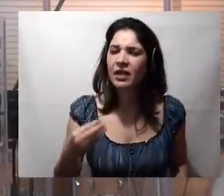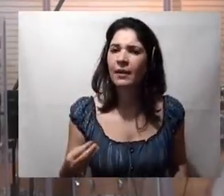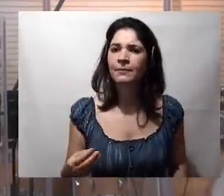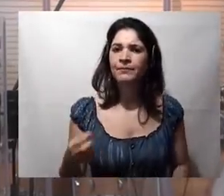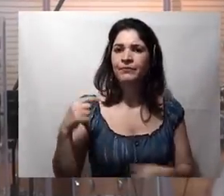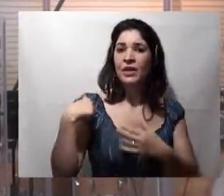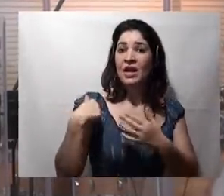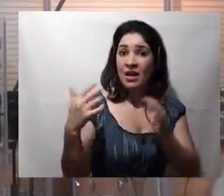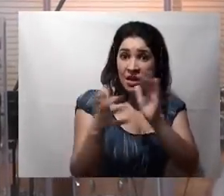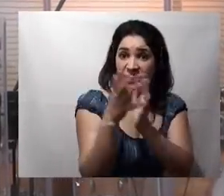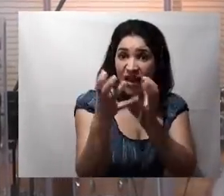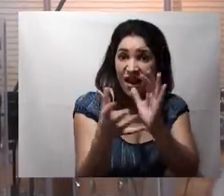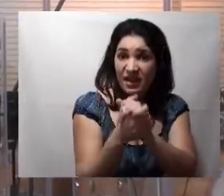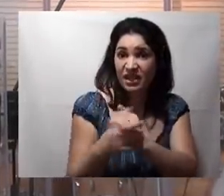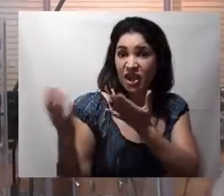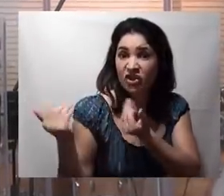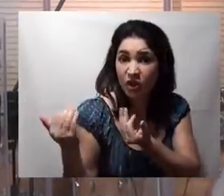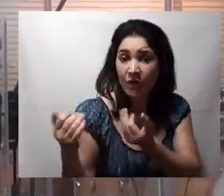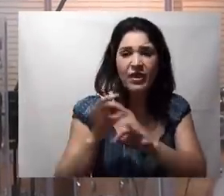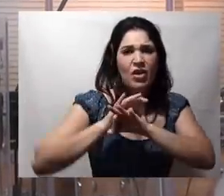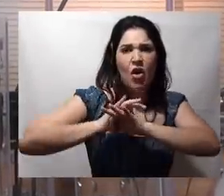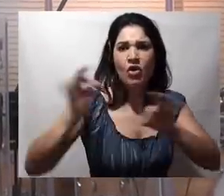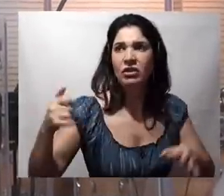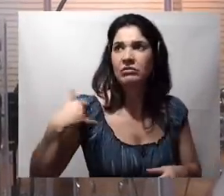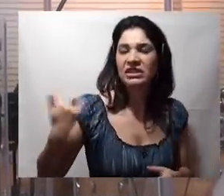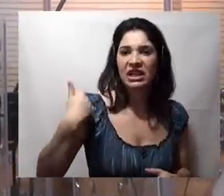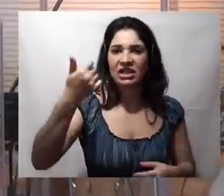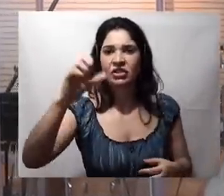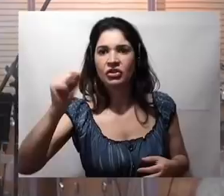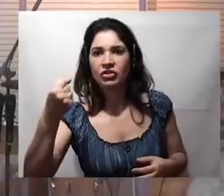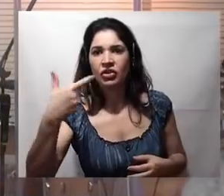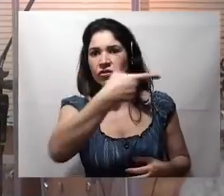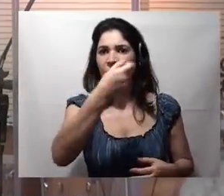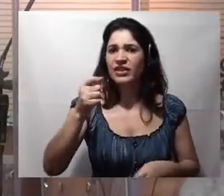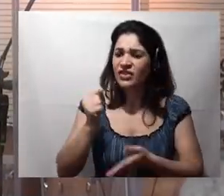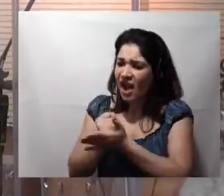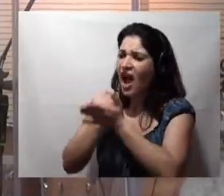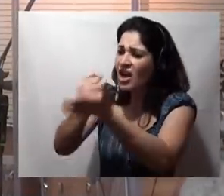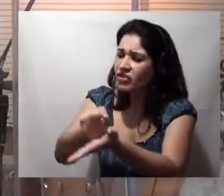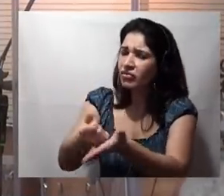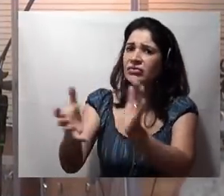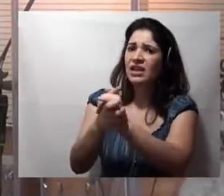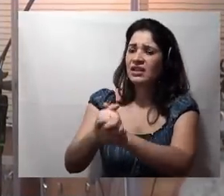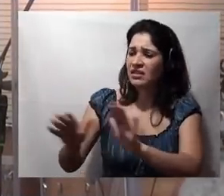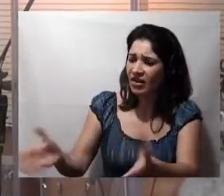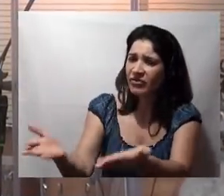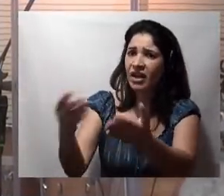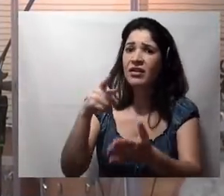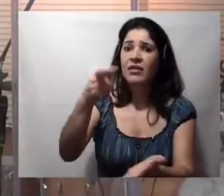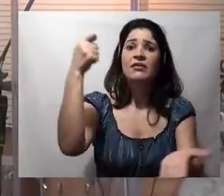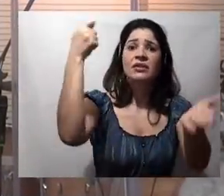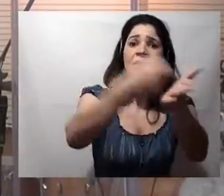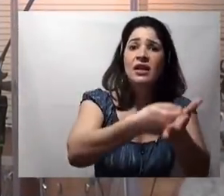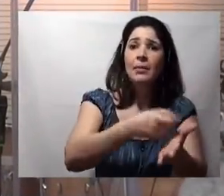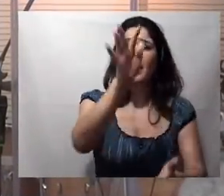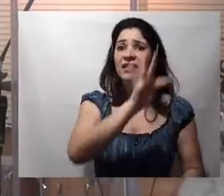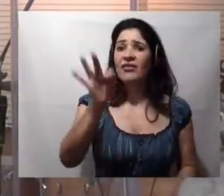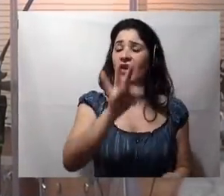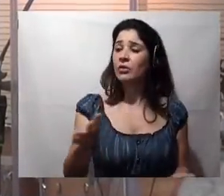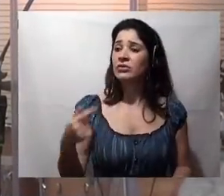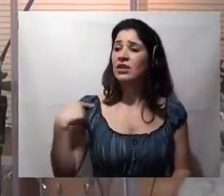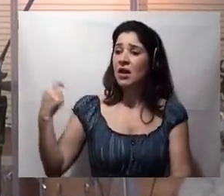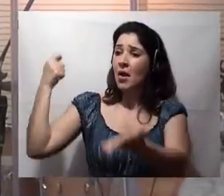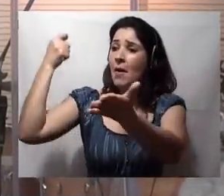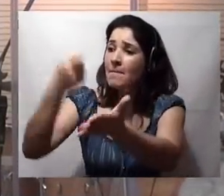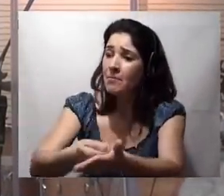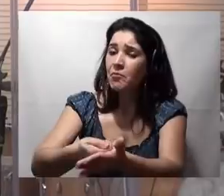filho quiser casar mais cedo dos pais que têm filhos que quer casar com 18 ou 20 ajuda você ia pagar a faculdade você fica assim casa